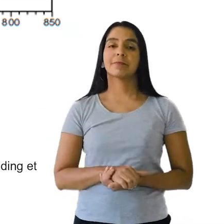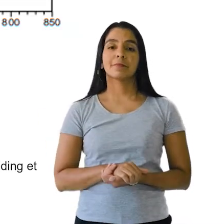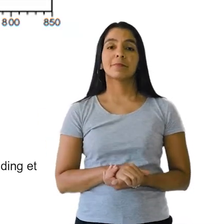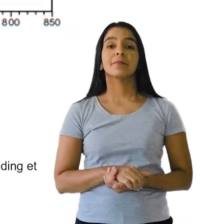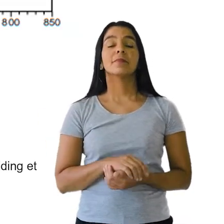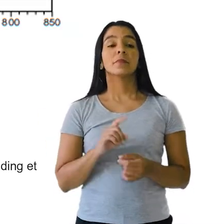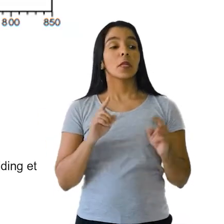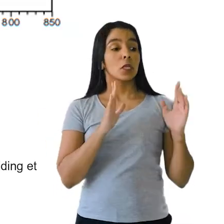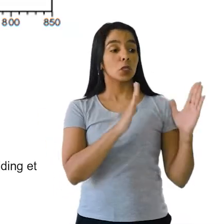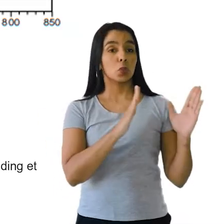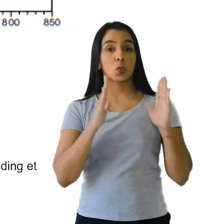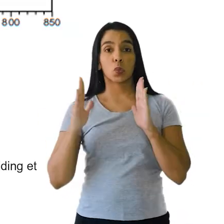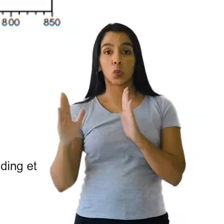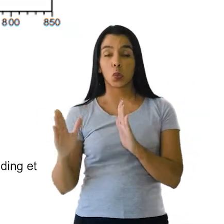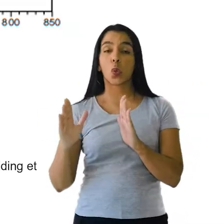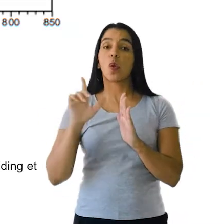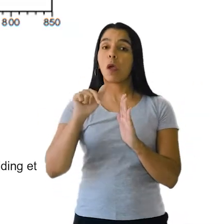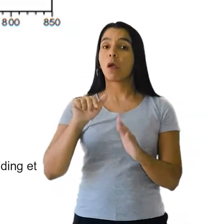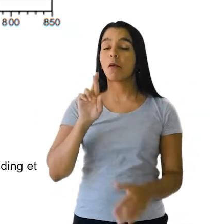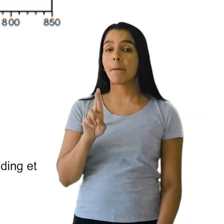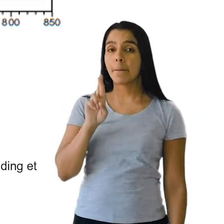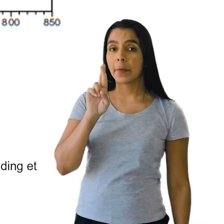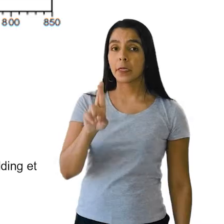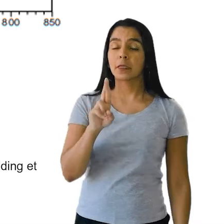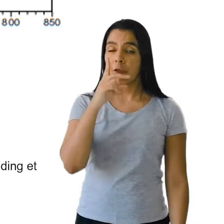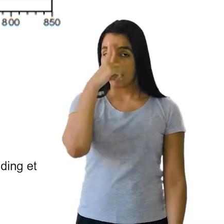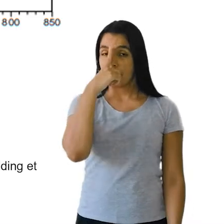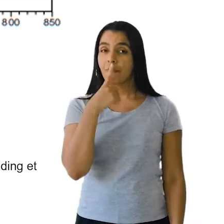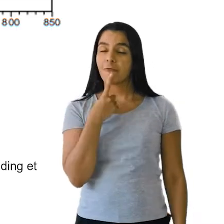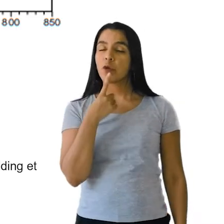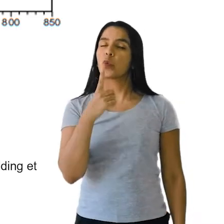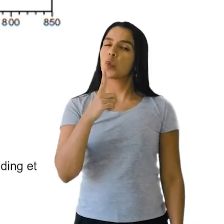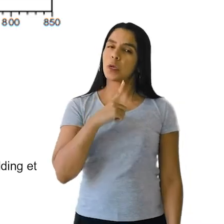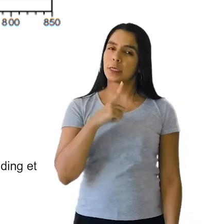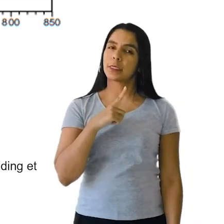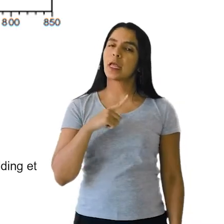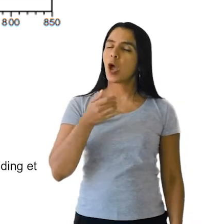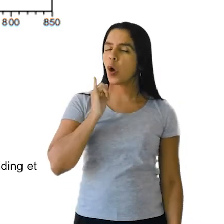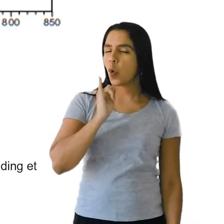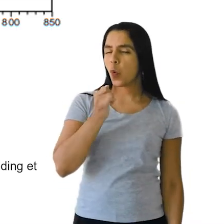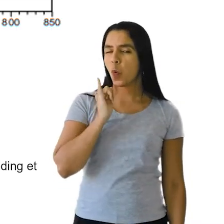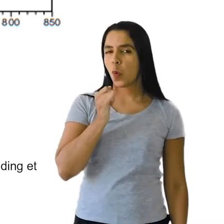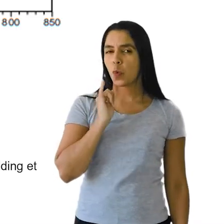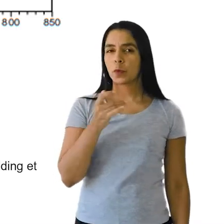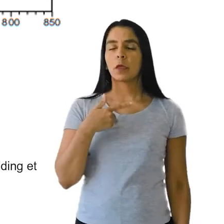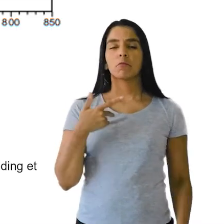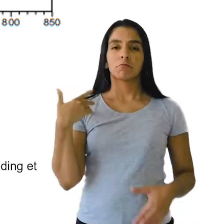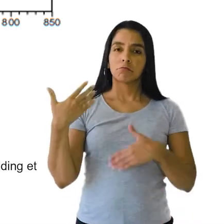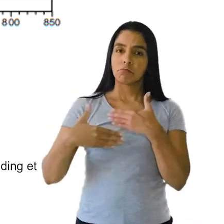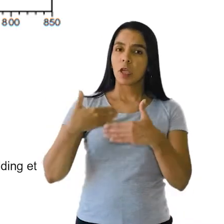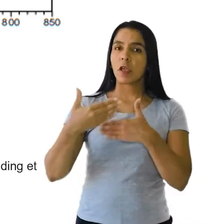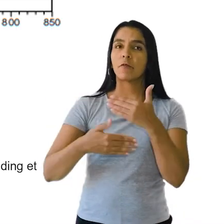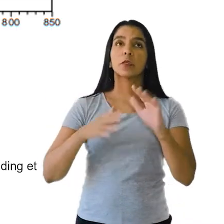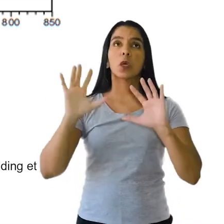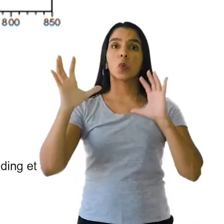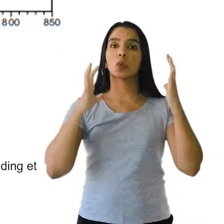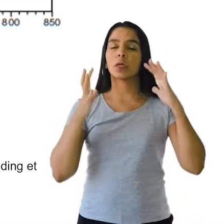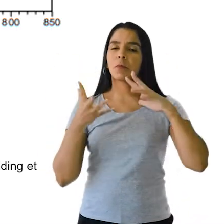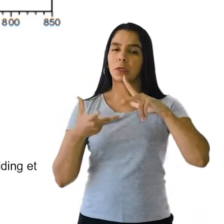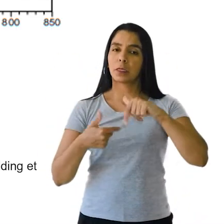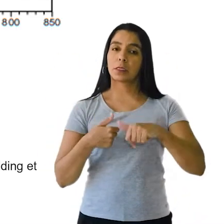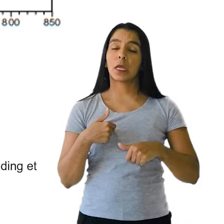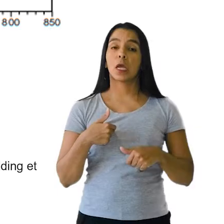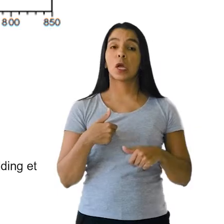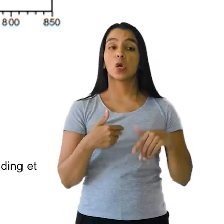e um estado chamado de ice house, né? Esses estágios, eles são representados nessa figura que está contando